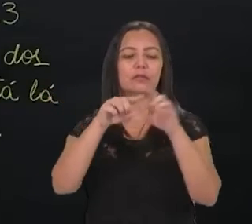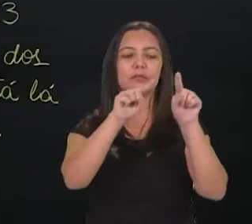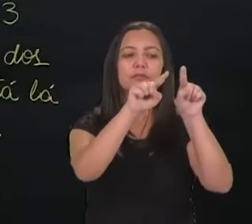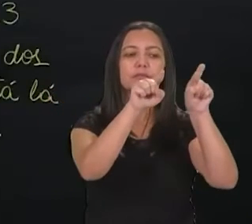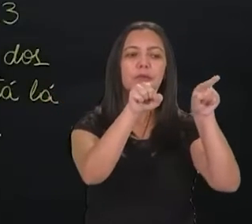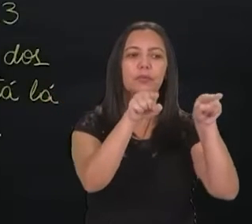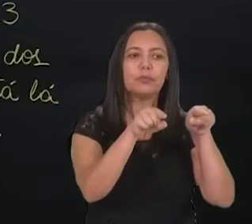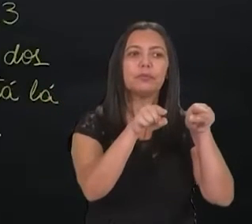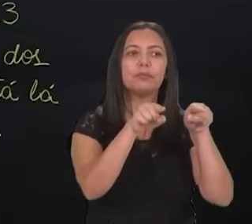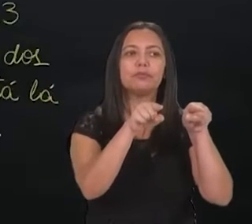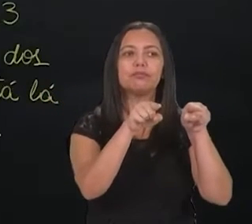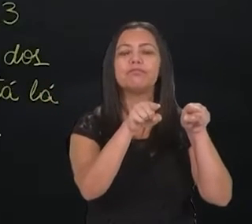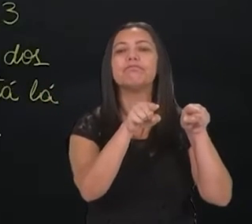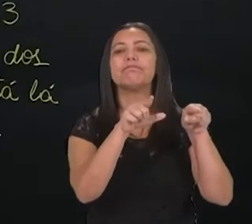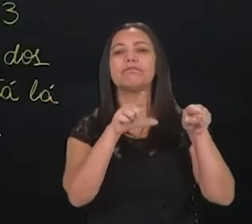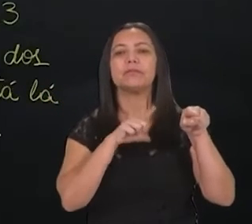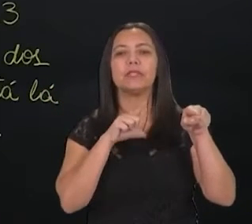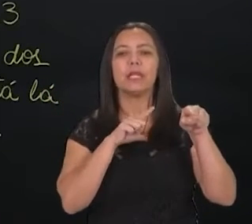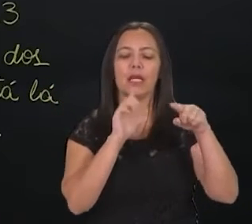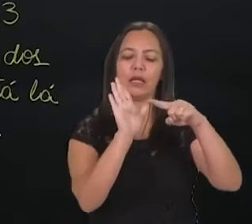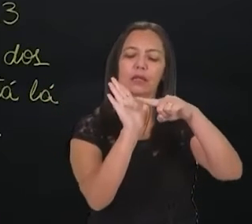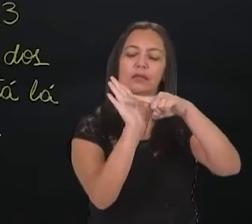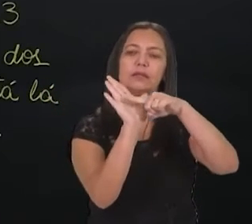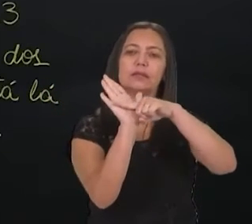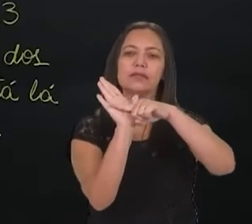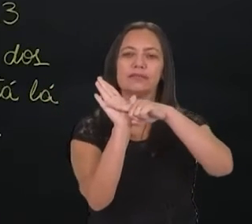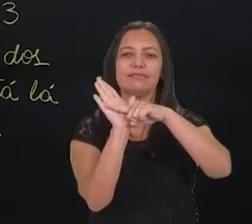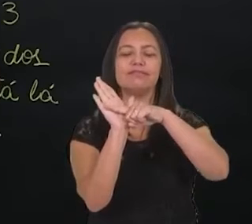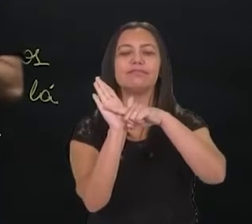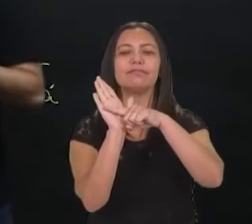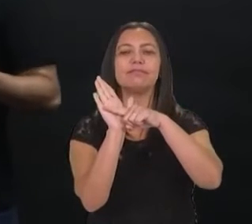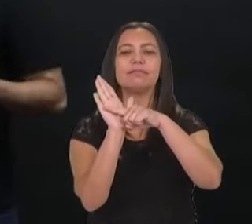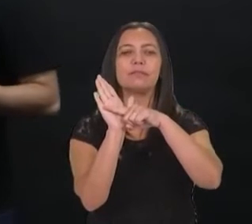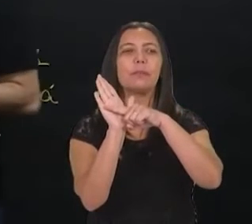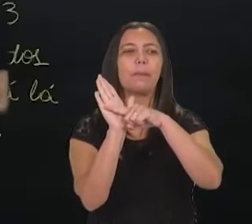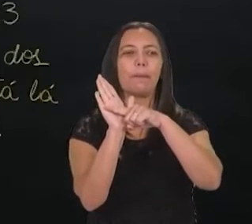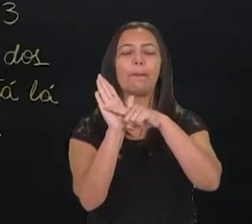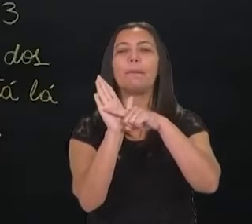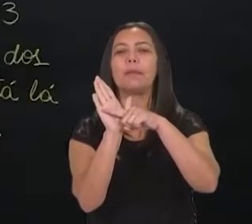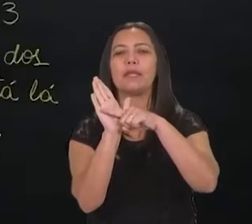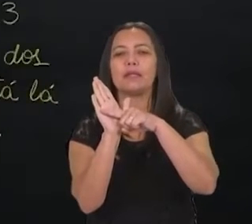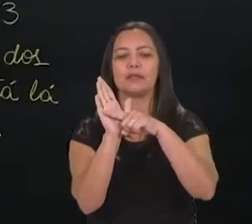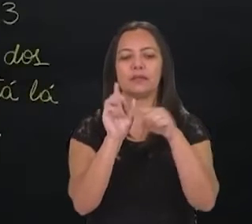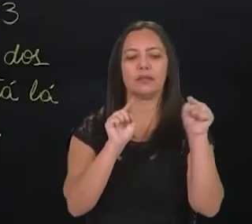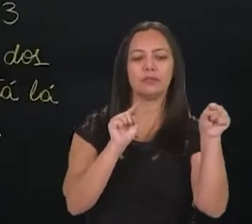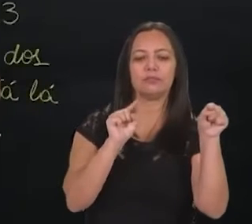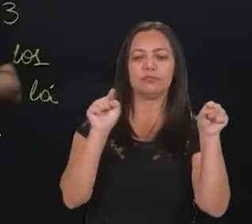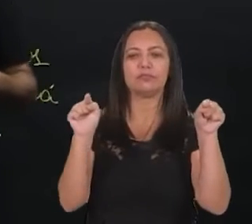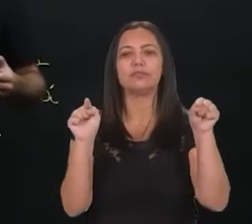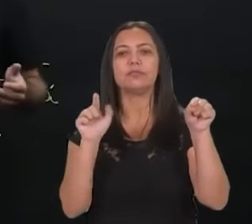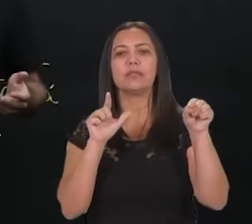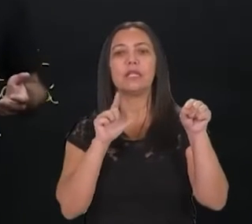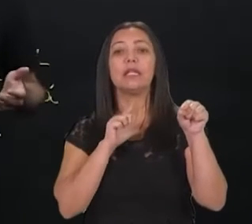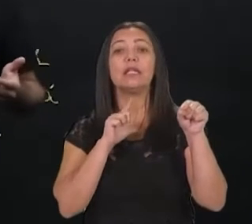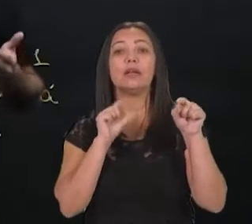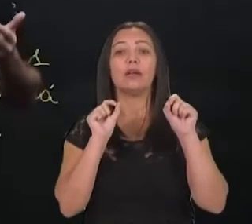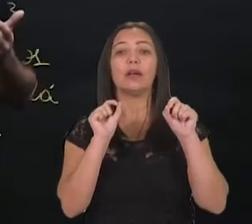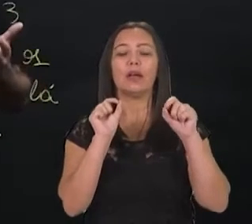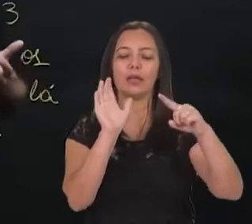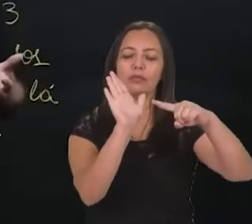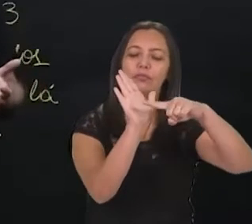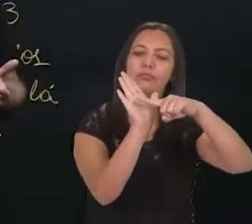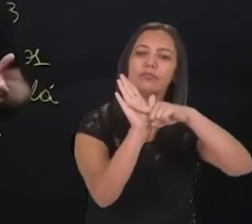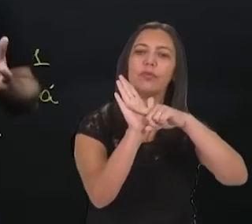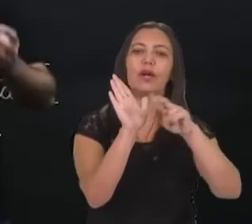esses parênteses, existir esse sinal de negativo, é porque entre eles existe a operação